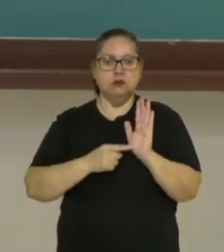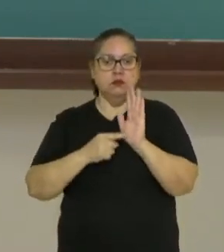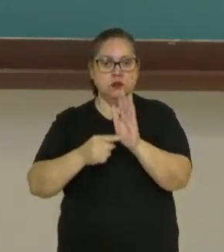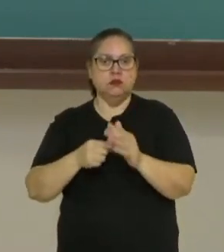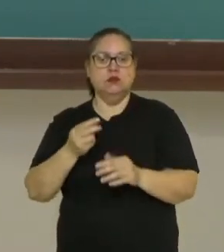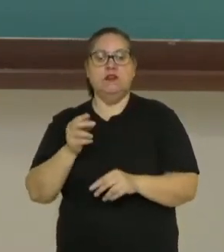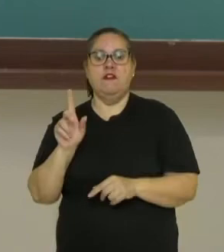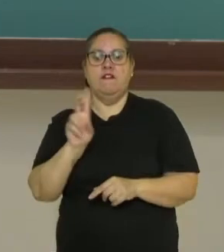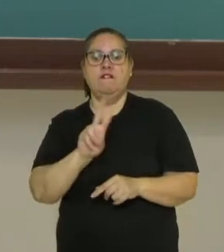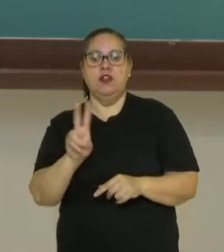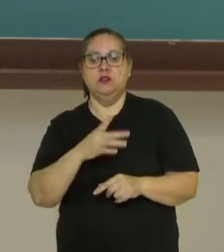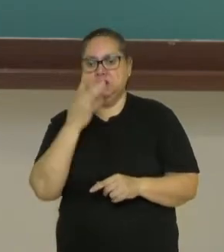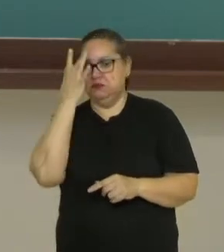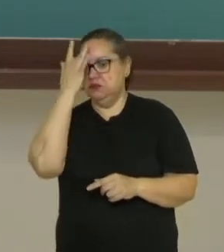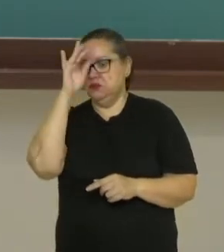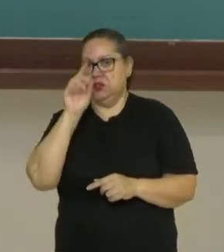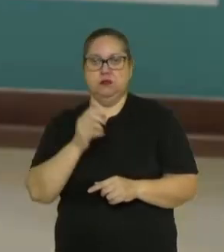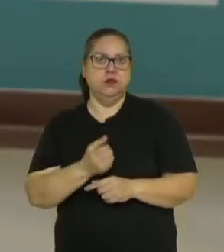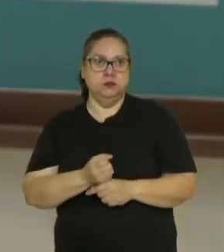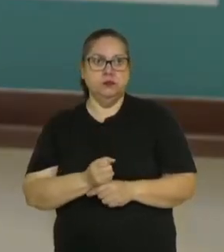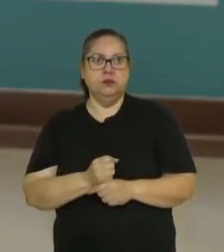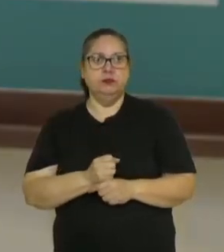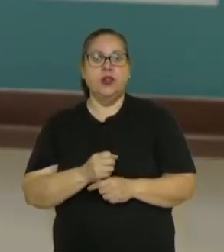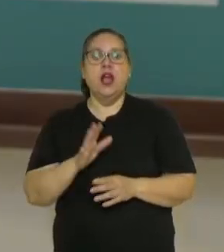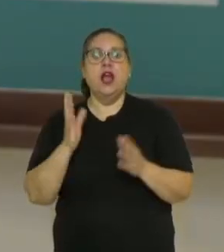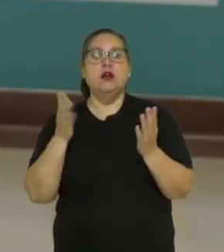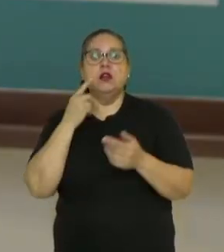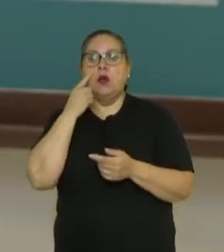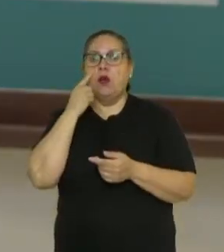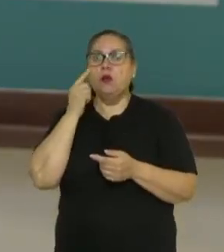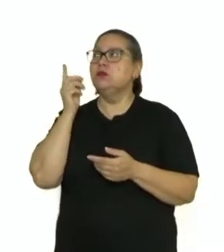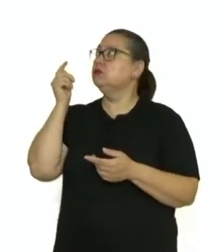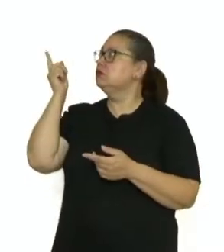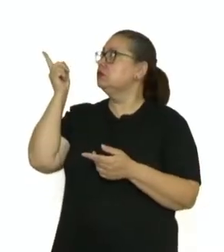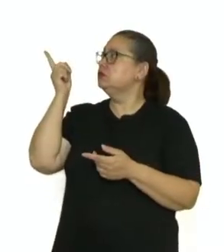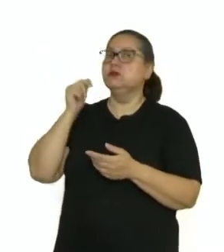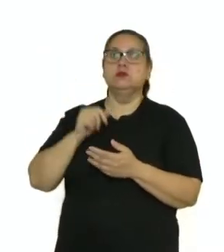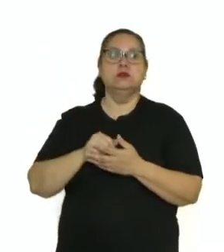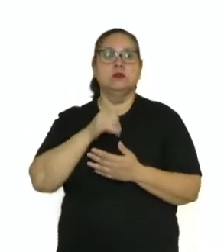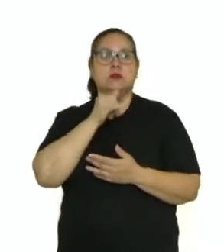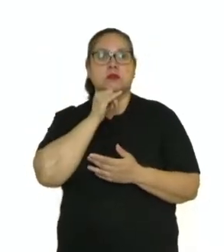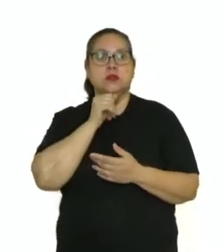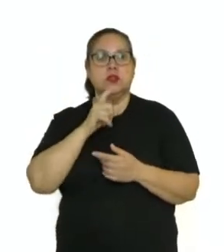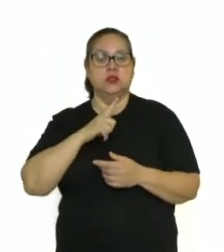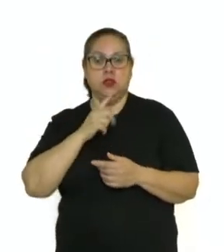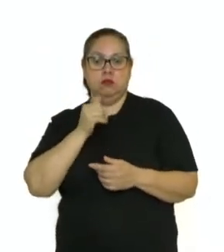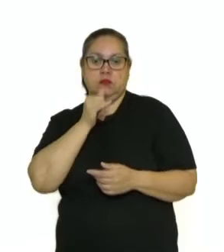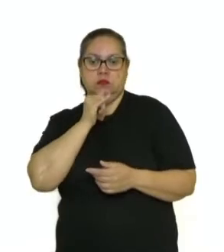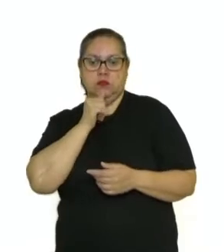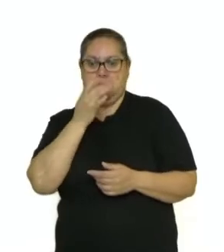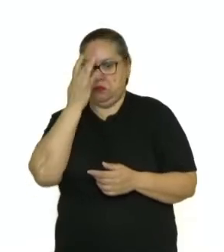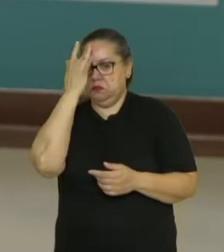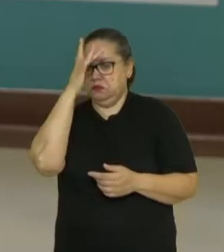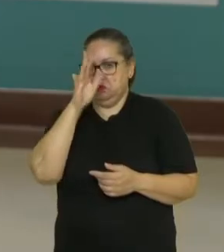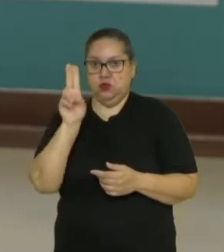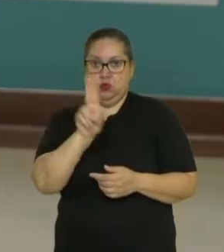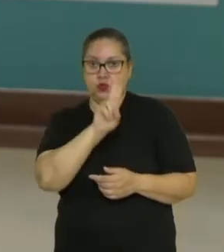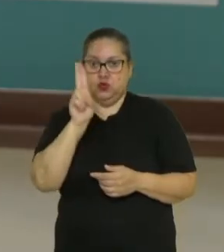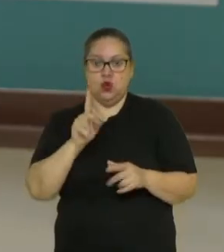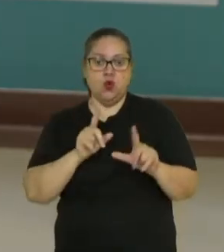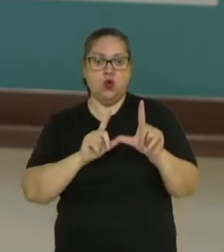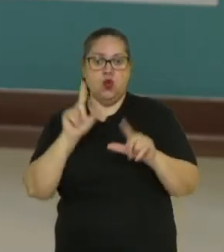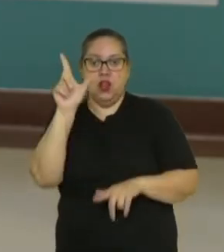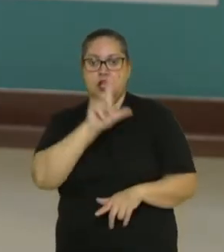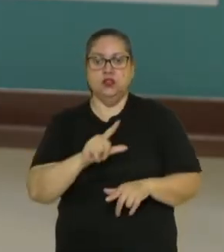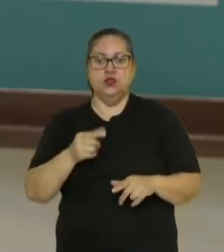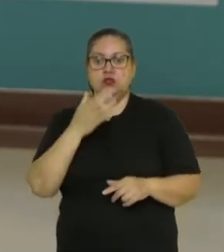valores desconhecidos, tá bom? Agora dá uma olhada nesse exemplo. Eu tenho um exemplo aqui que eu não usei letra, eu usei